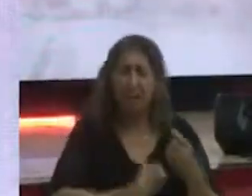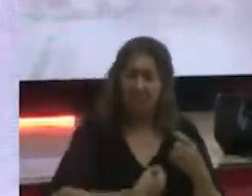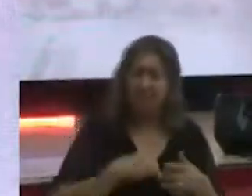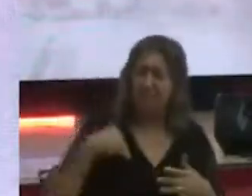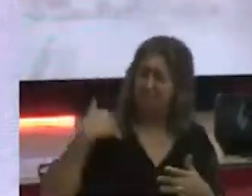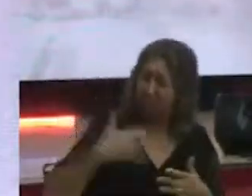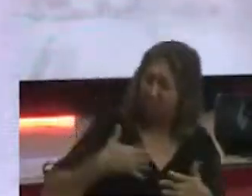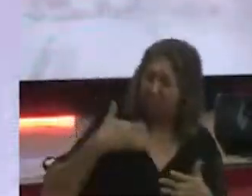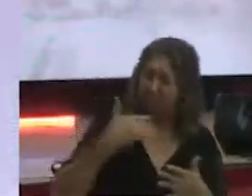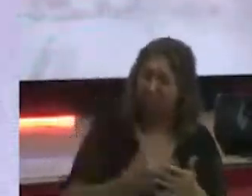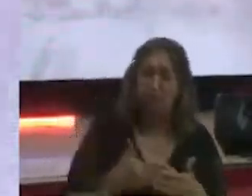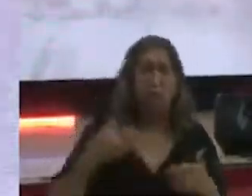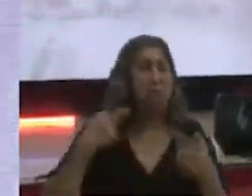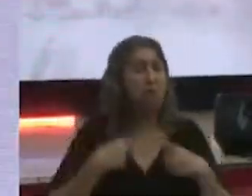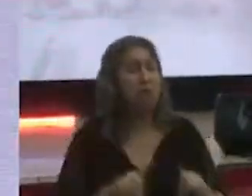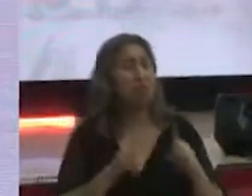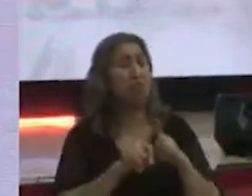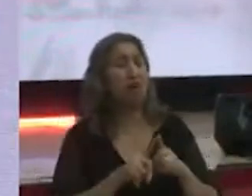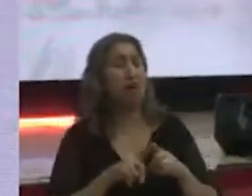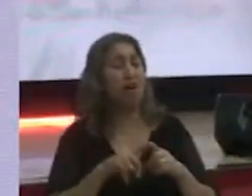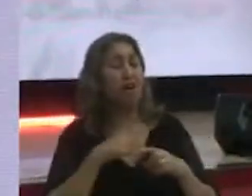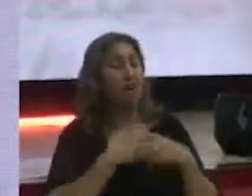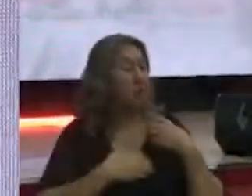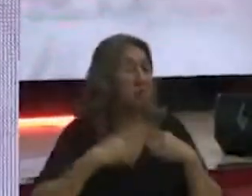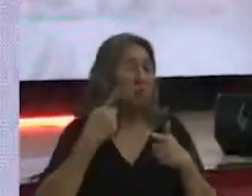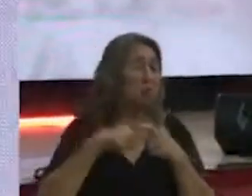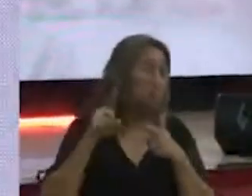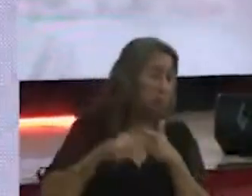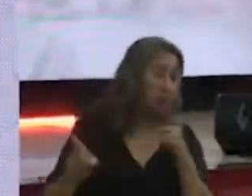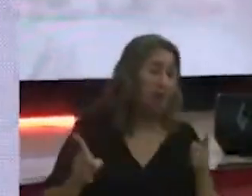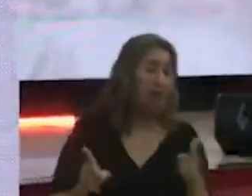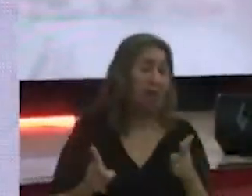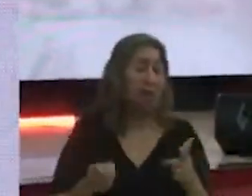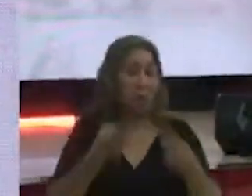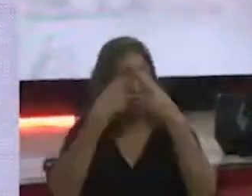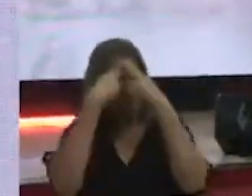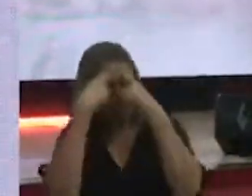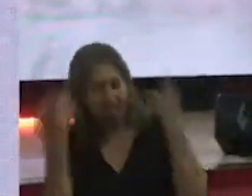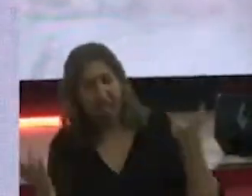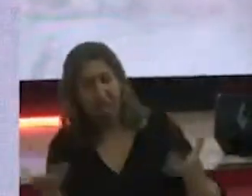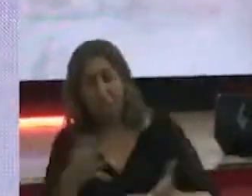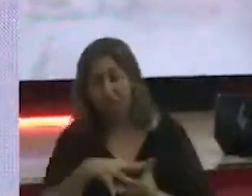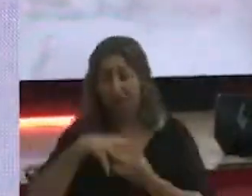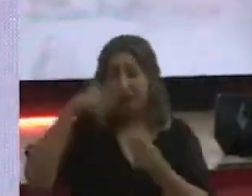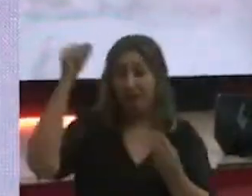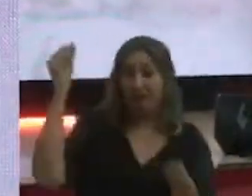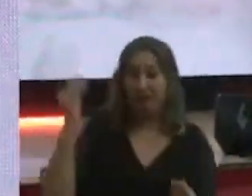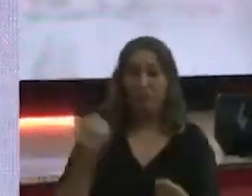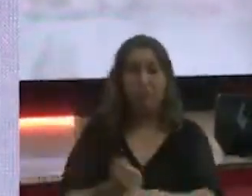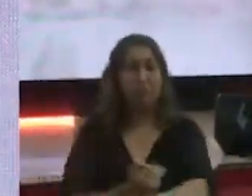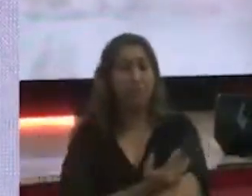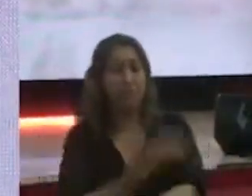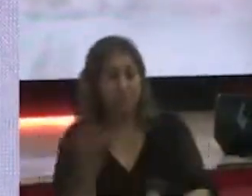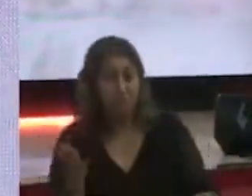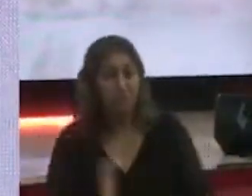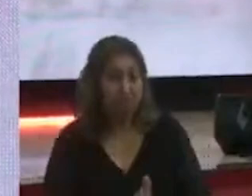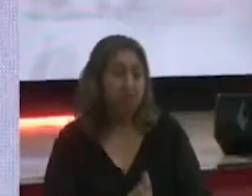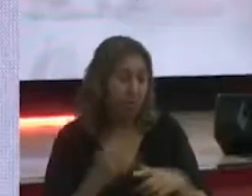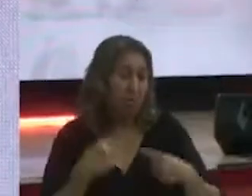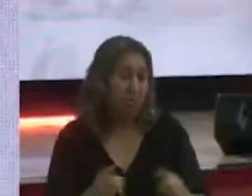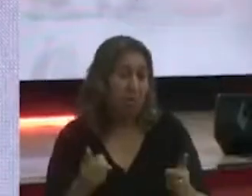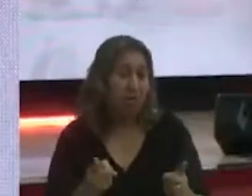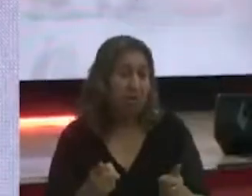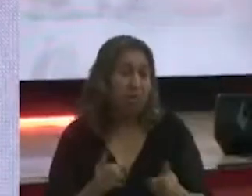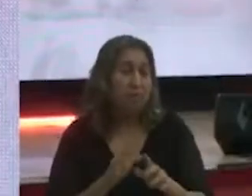em nós a vida gera muitas sequelas na alma nas emoções